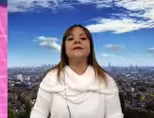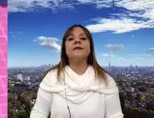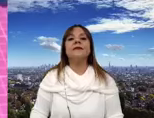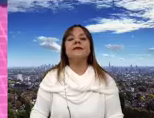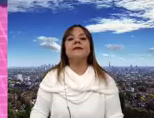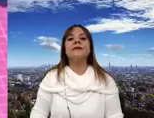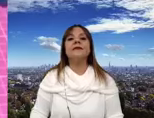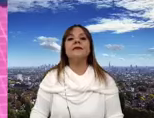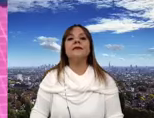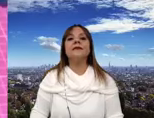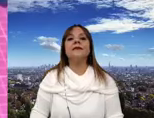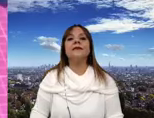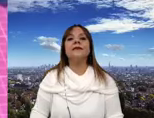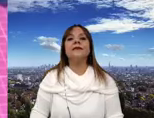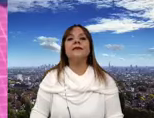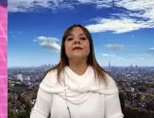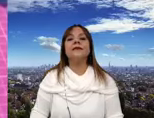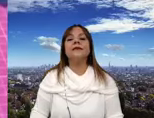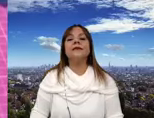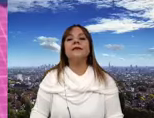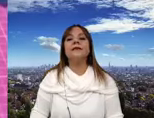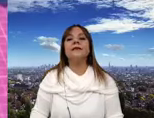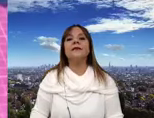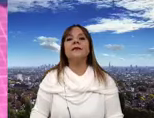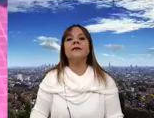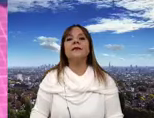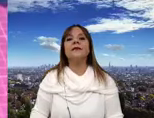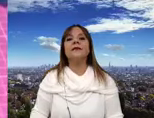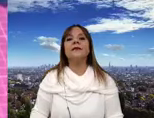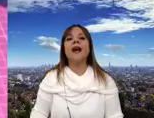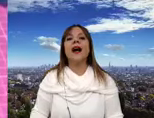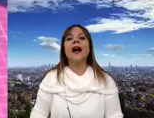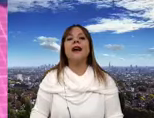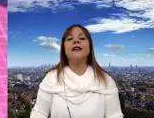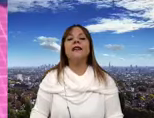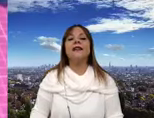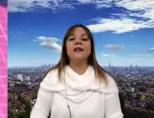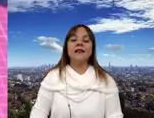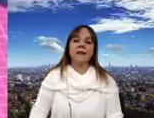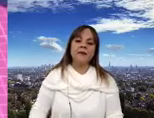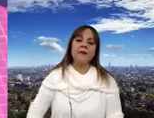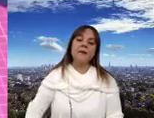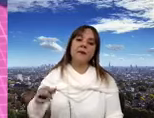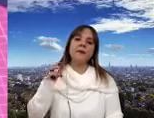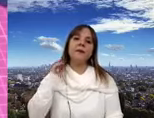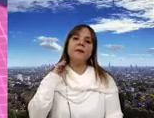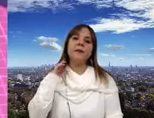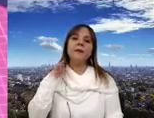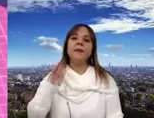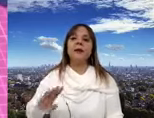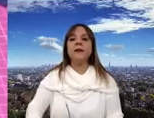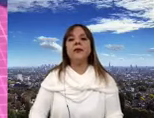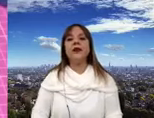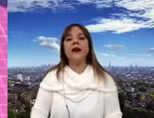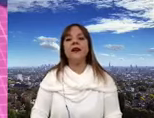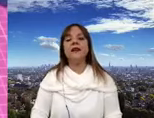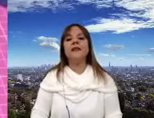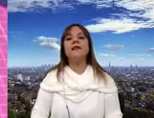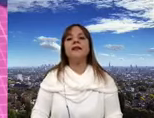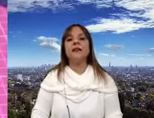acrílico, aí é só colar no centro aqui, ó. Tá. Cola aqui, aí você pode Pra reforçar essa pendurar. fita com a